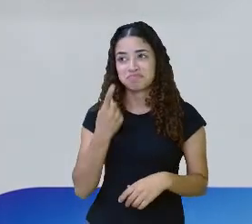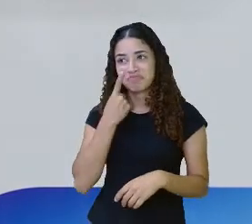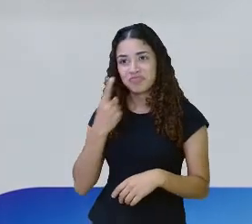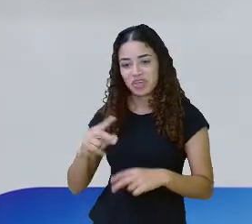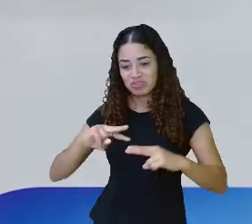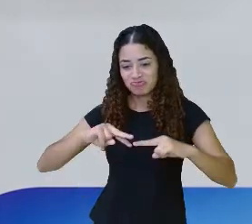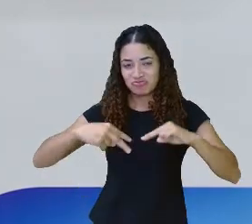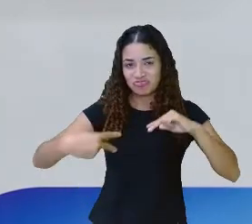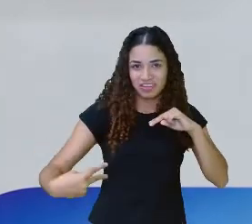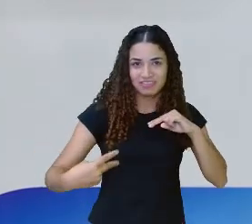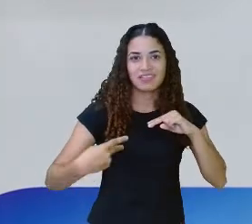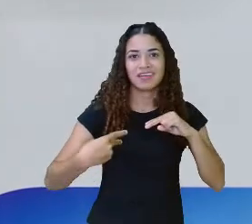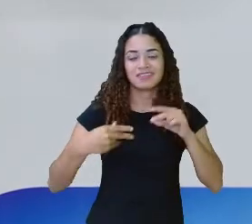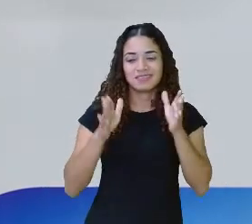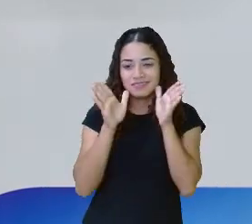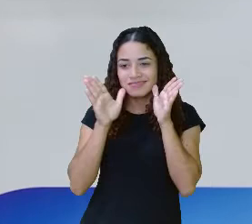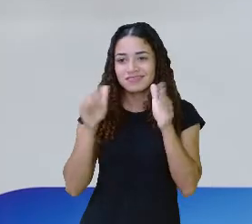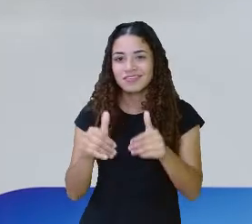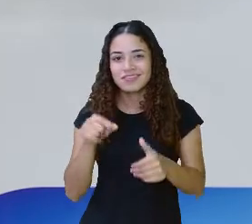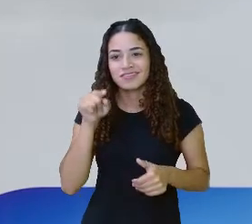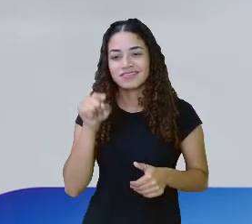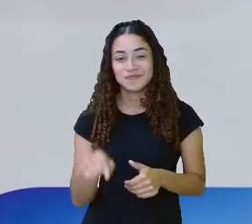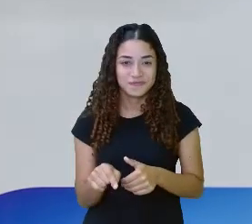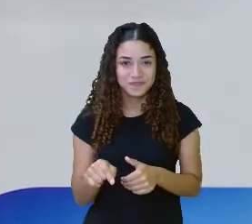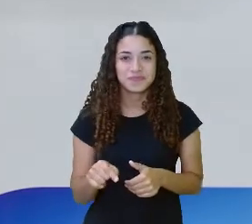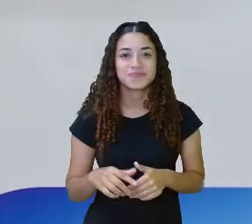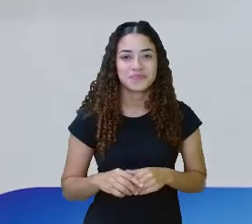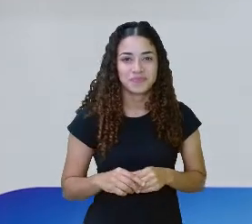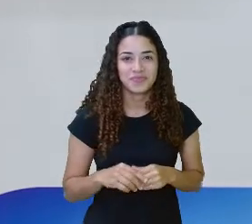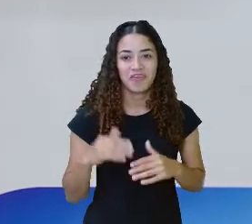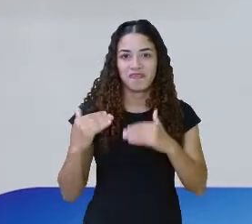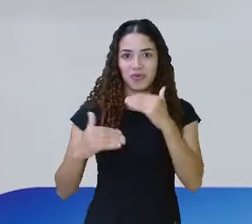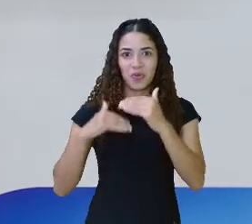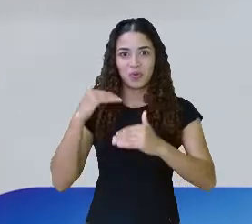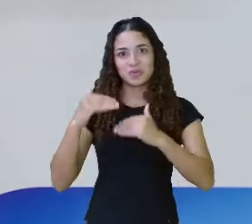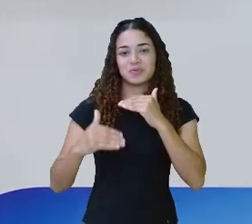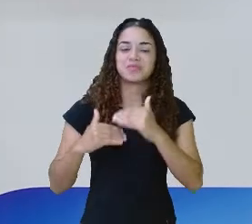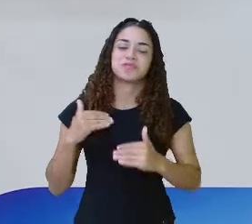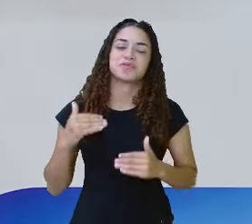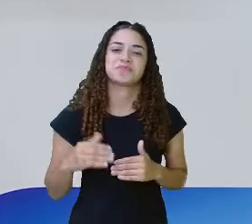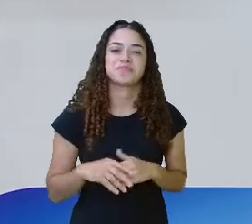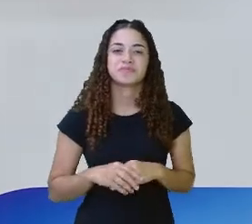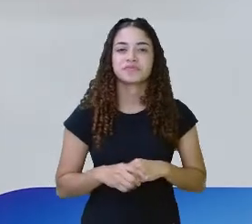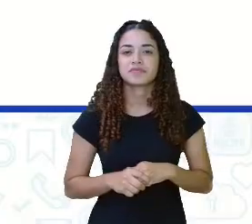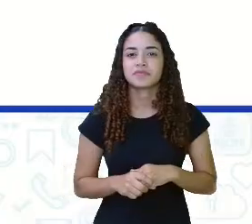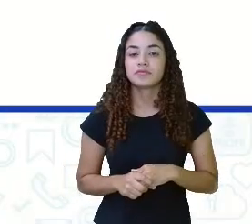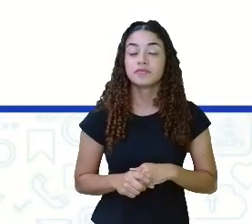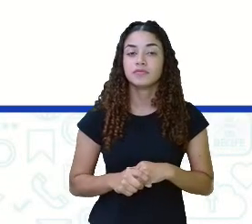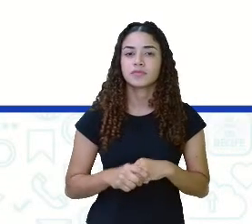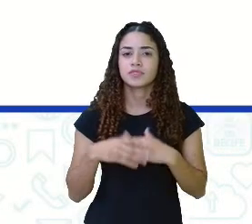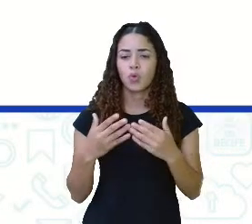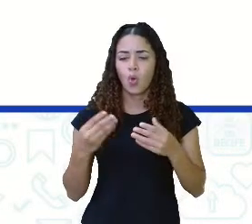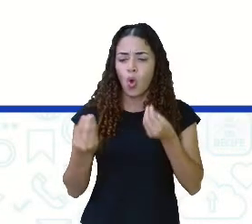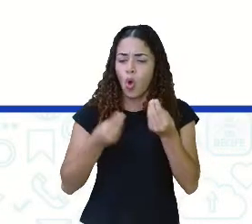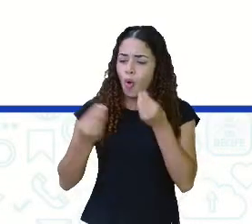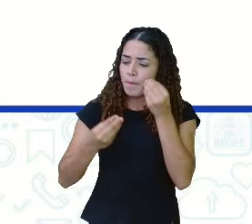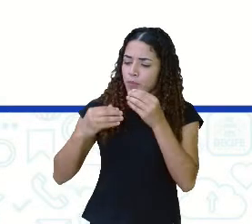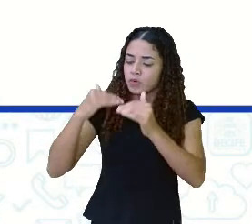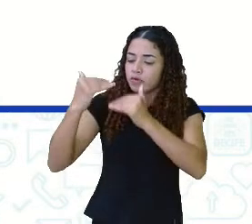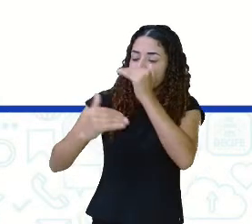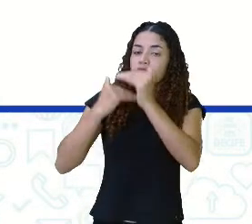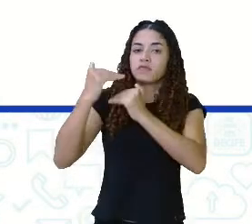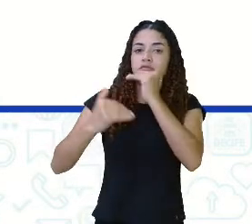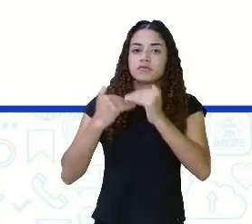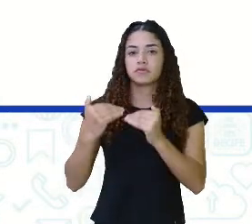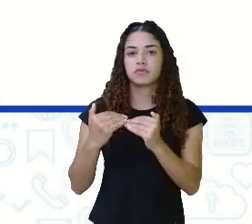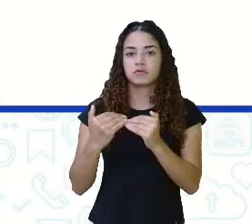genética atuando diretamente, né, nessa parte de evolução, tá? Então, como é que ocorre a evolução